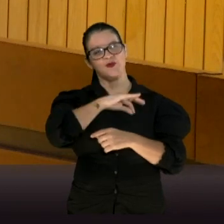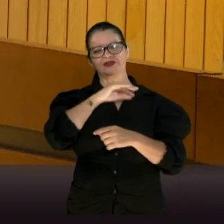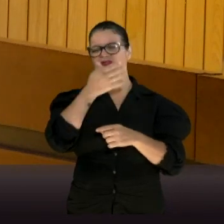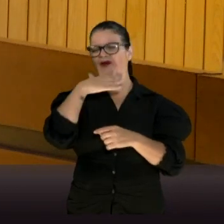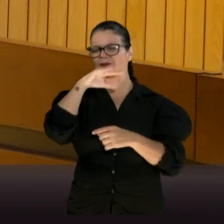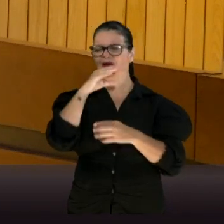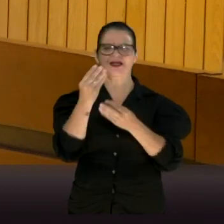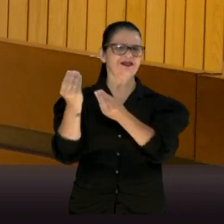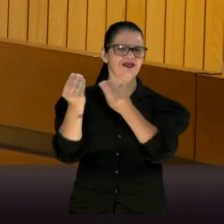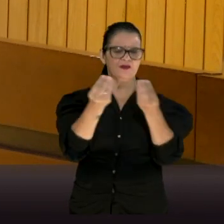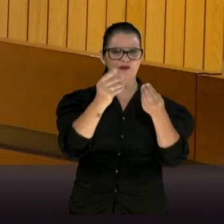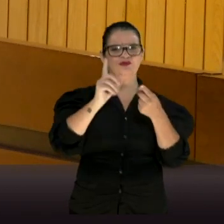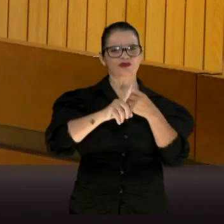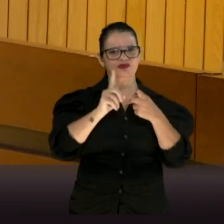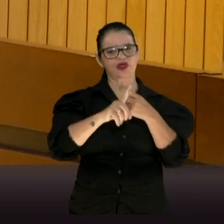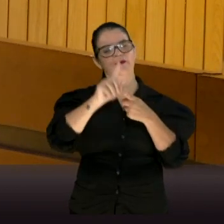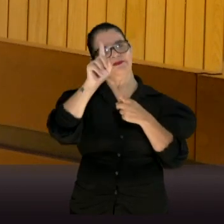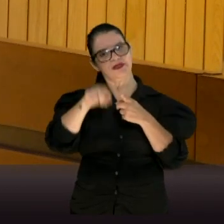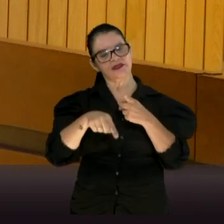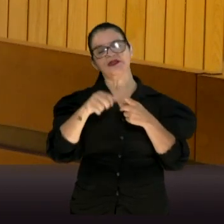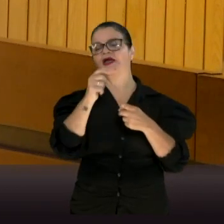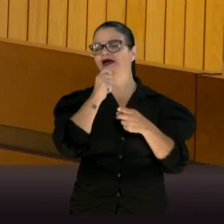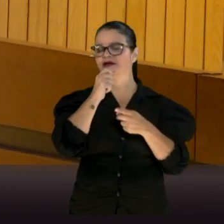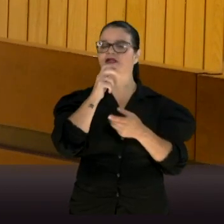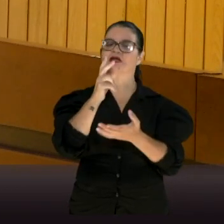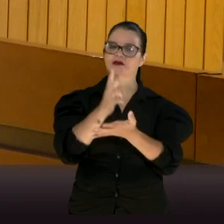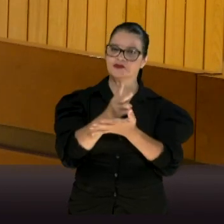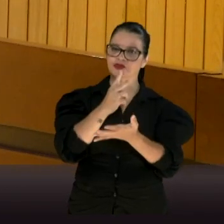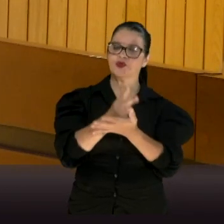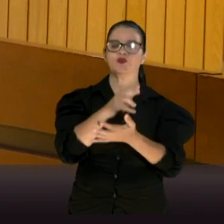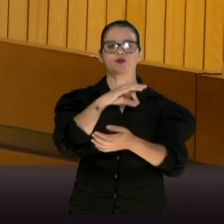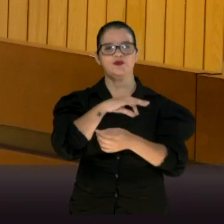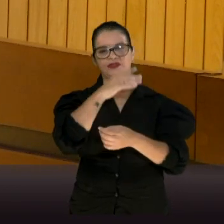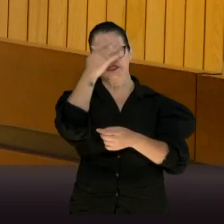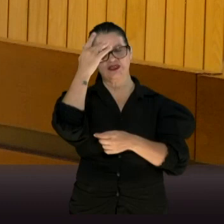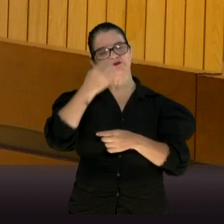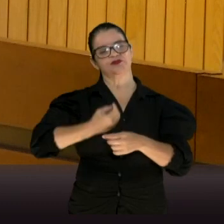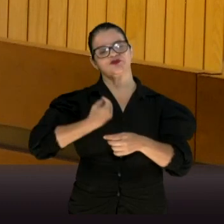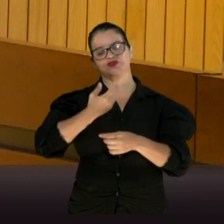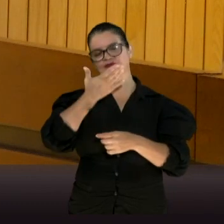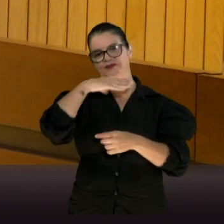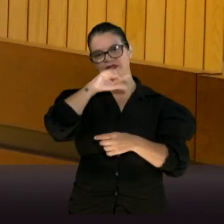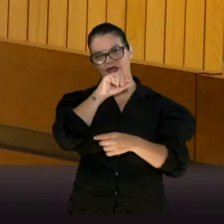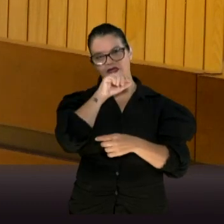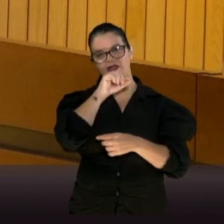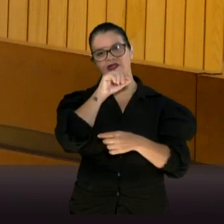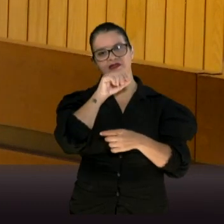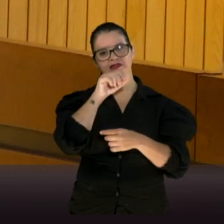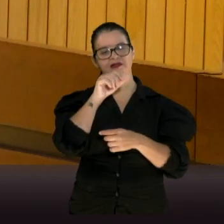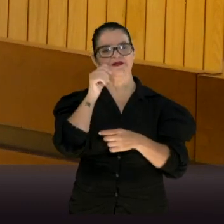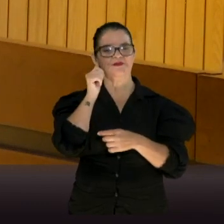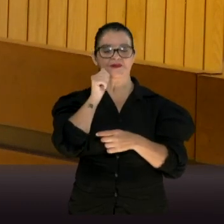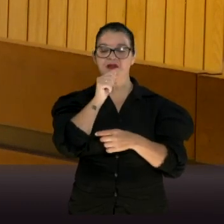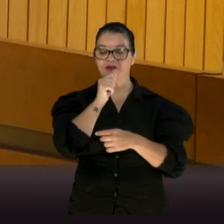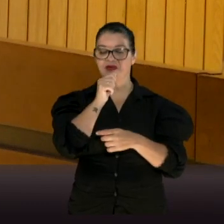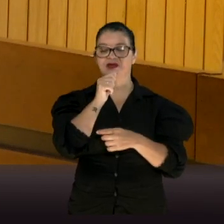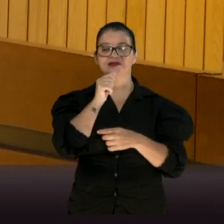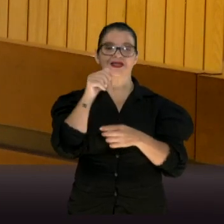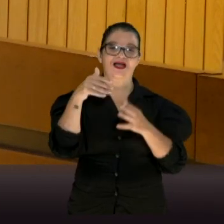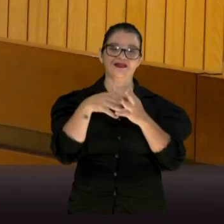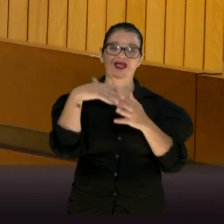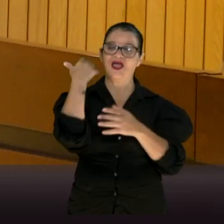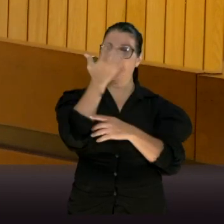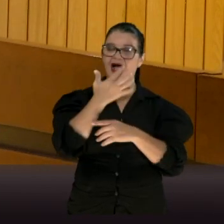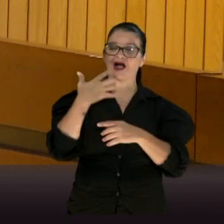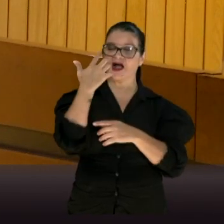muitos aqui foram também e são ainda policiais, aqueles que estão vivos. Quando a canção é entoada e